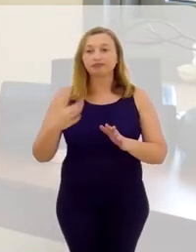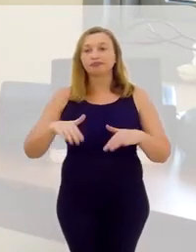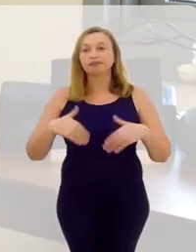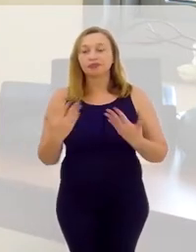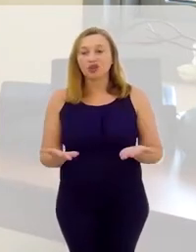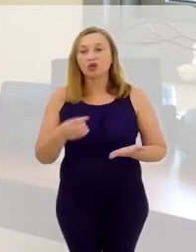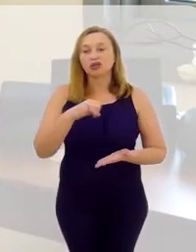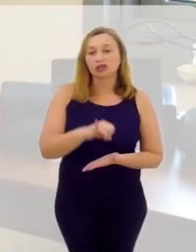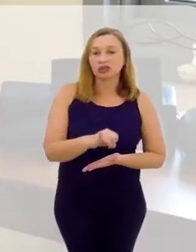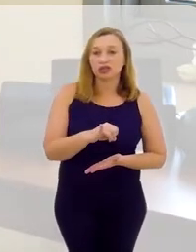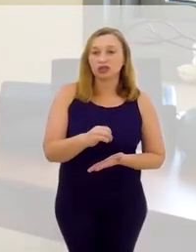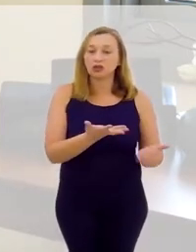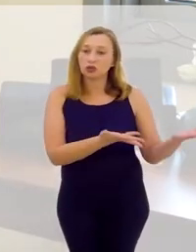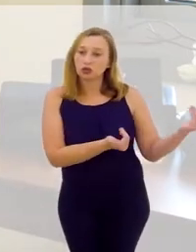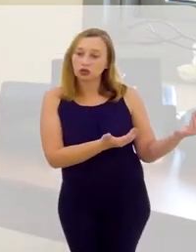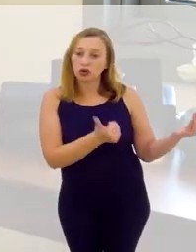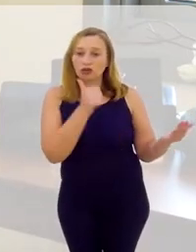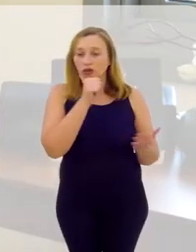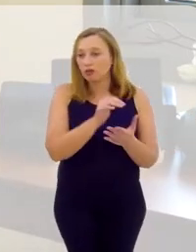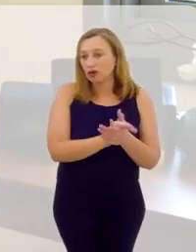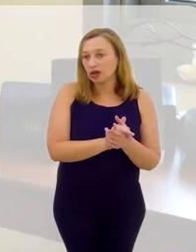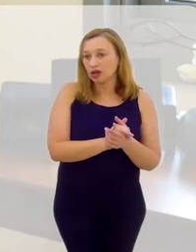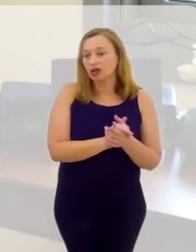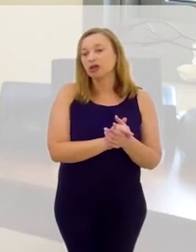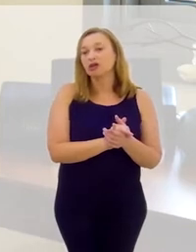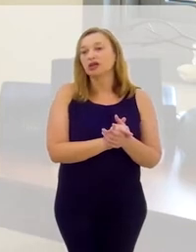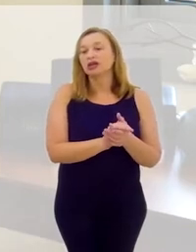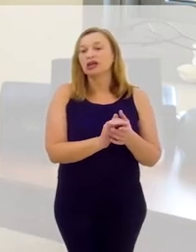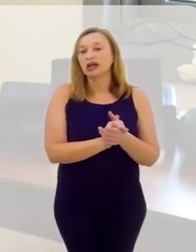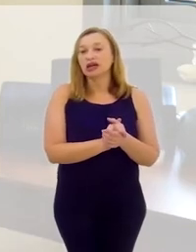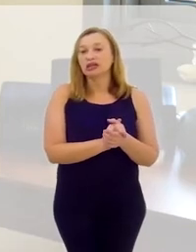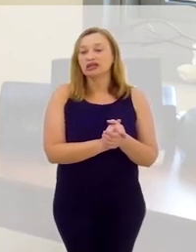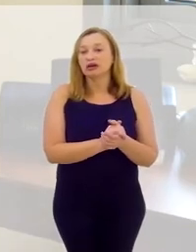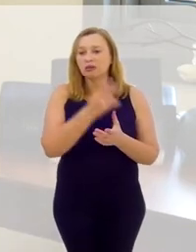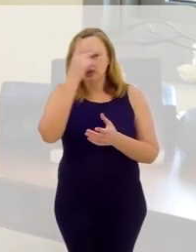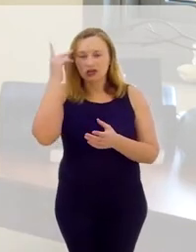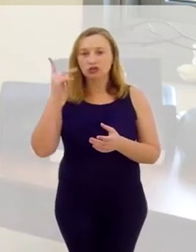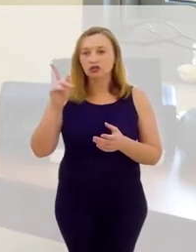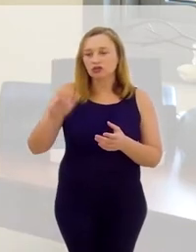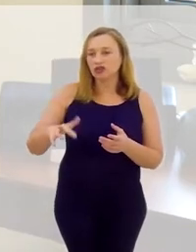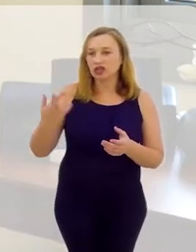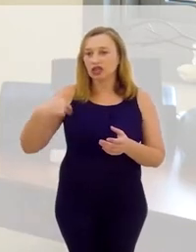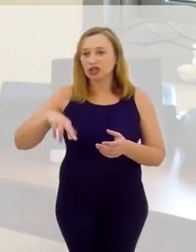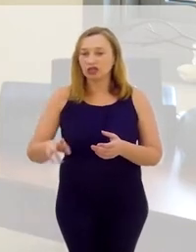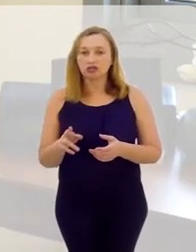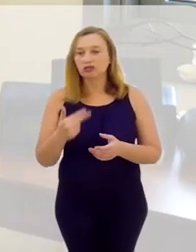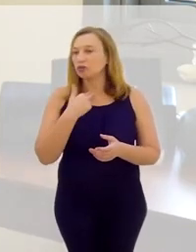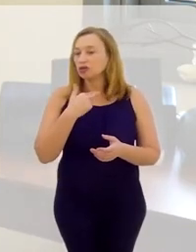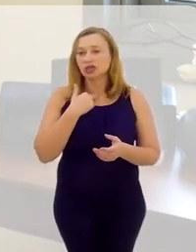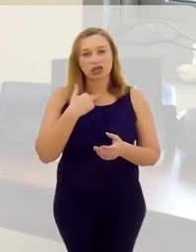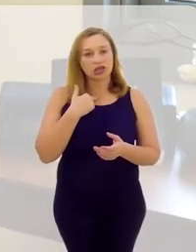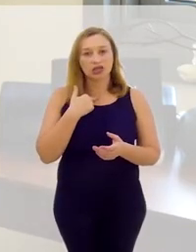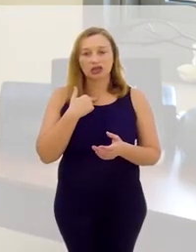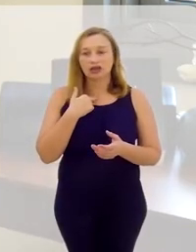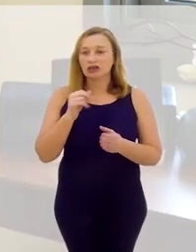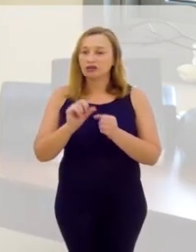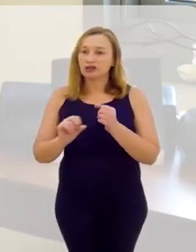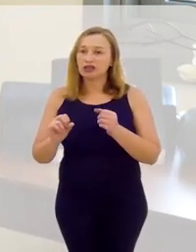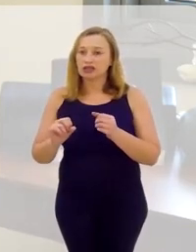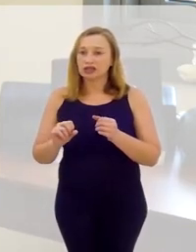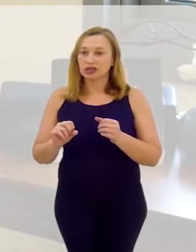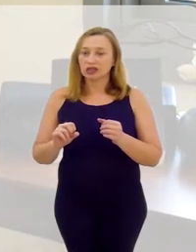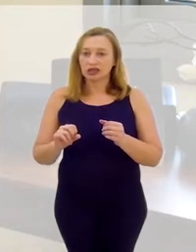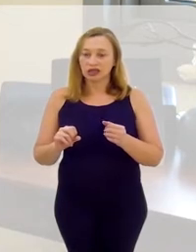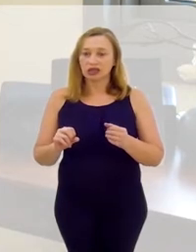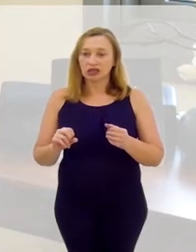morte. Então, se um jovem ou uma moça, né, se casa com uma pessoa que não é da religião, ela não vai poder fazer esse selamento.